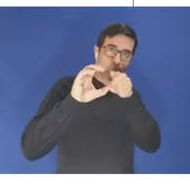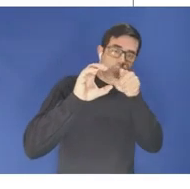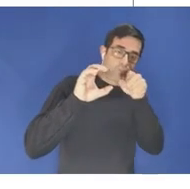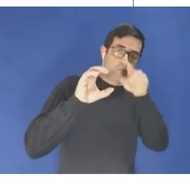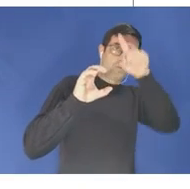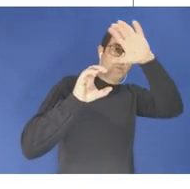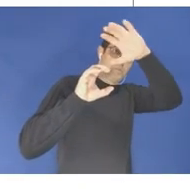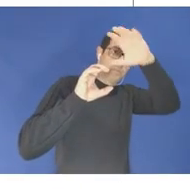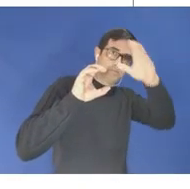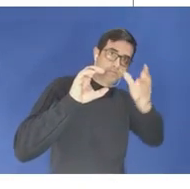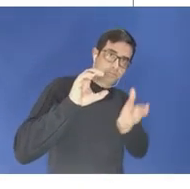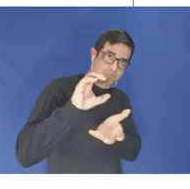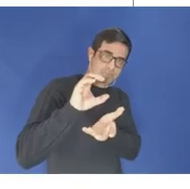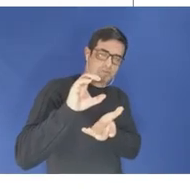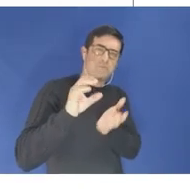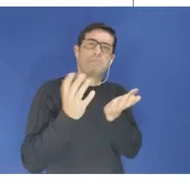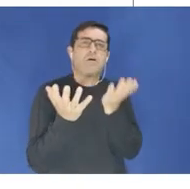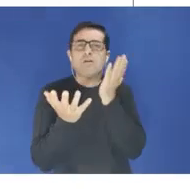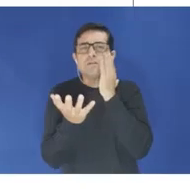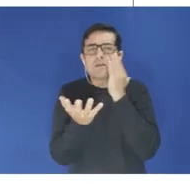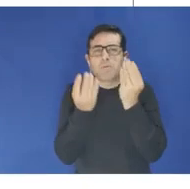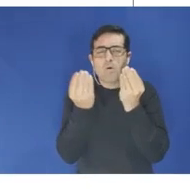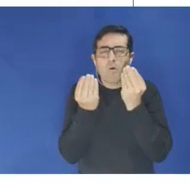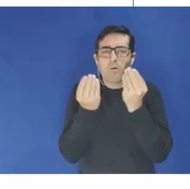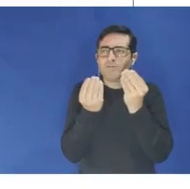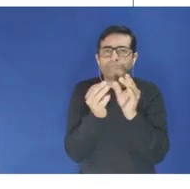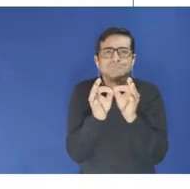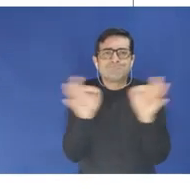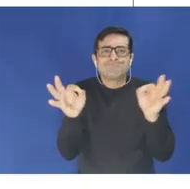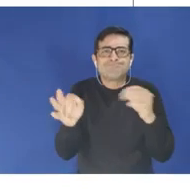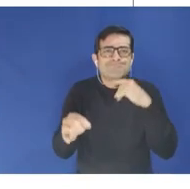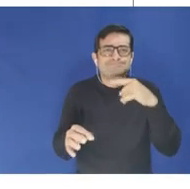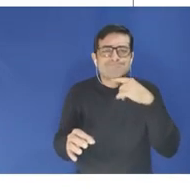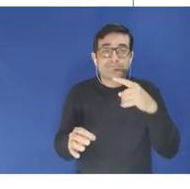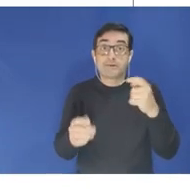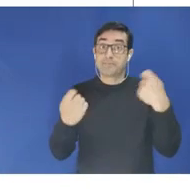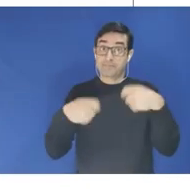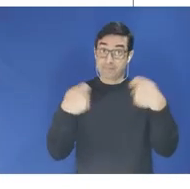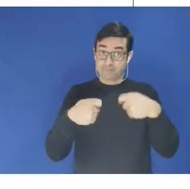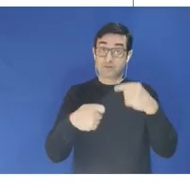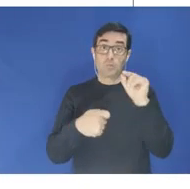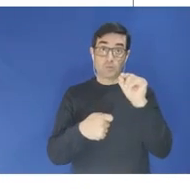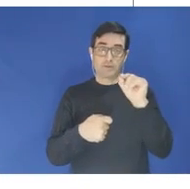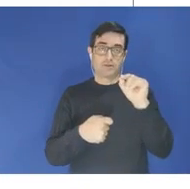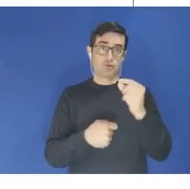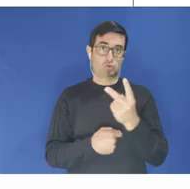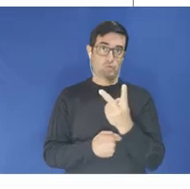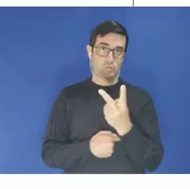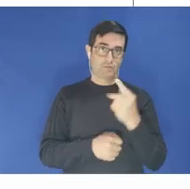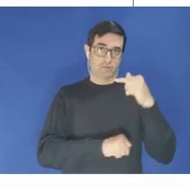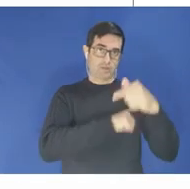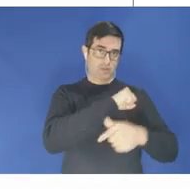núcleo e a borda da eletrosfera. Como a gente não consegue medir a borda, a gente pega